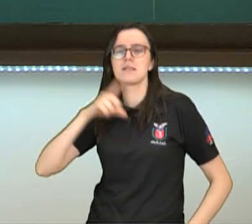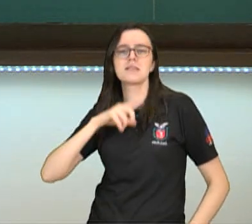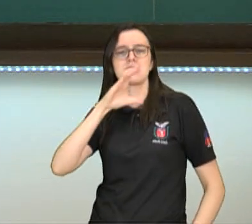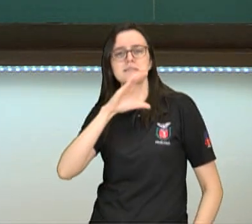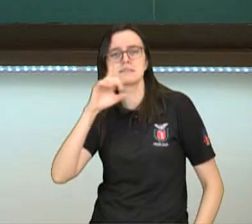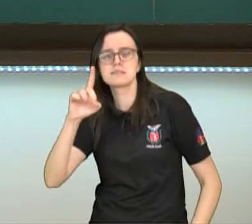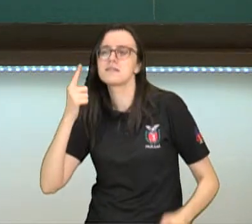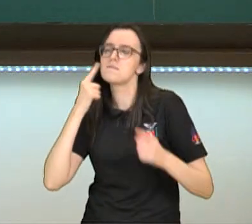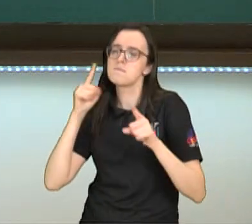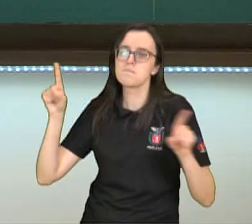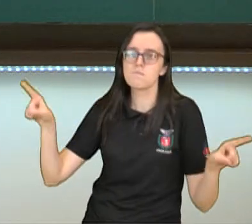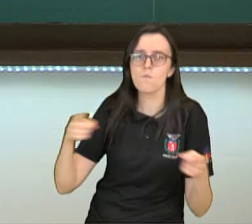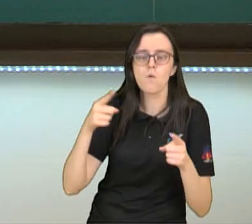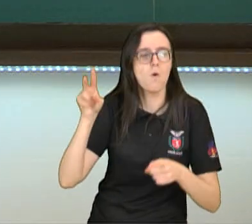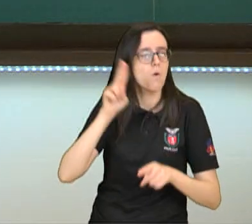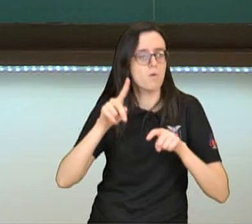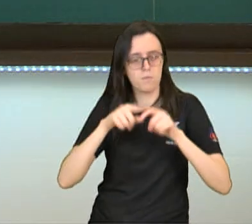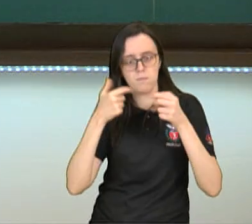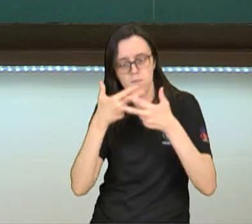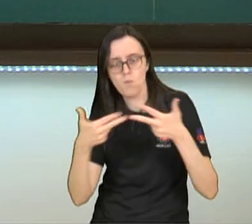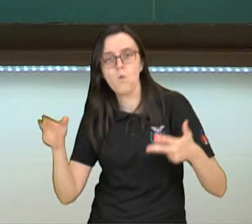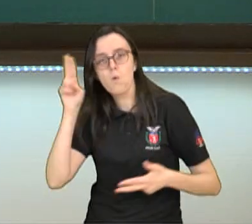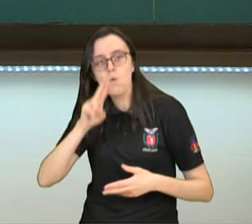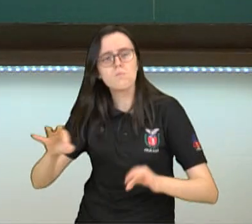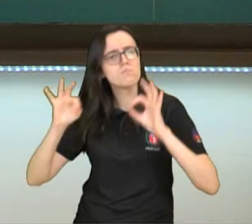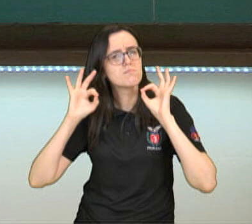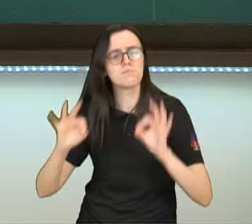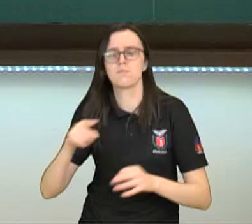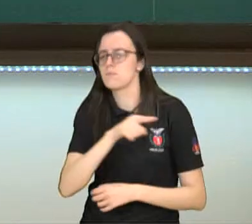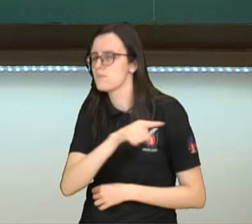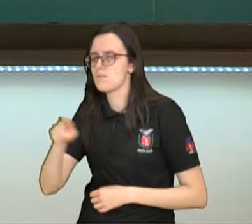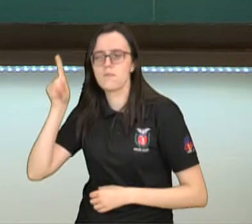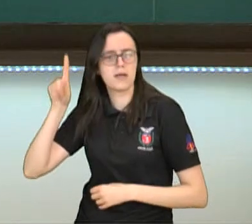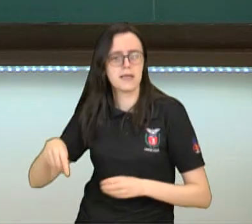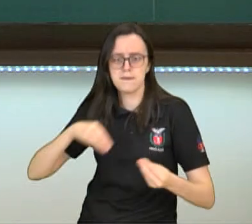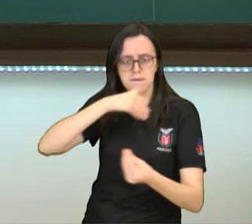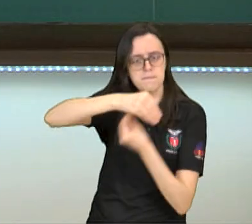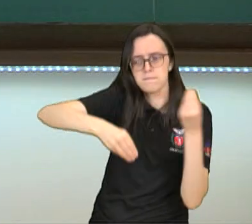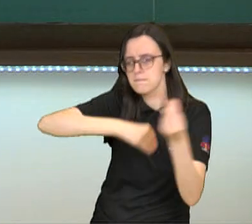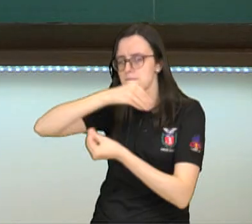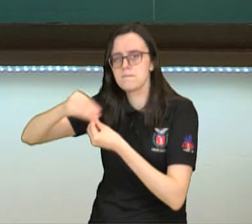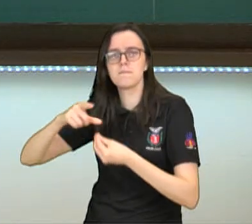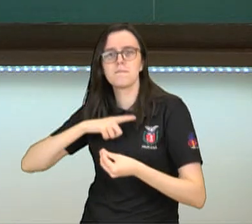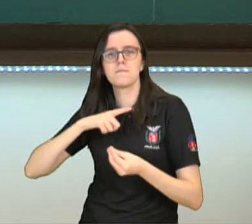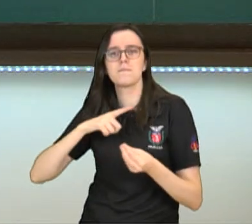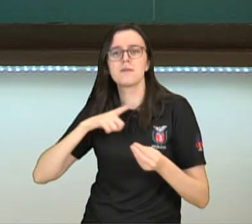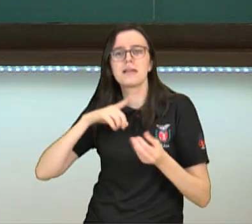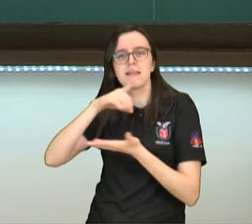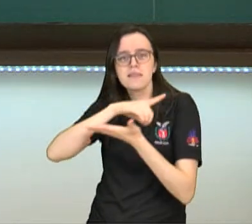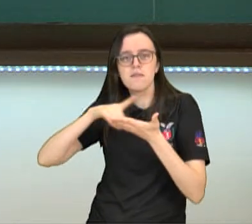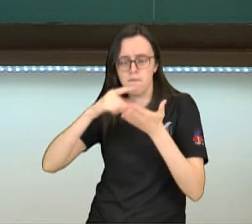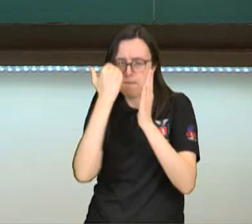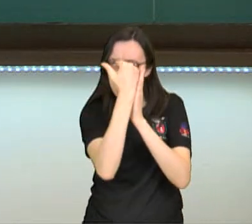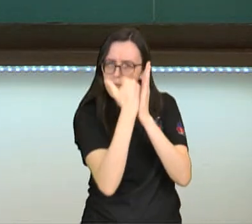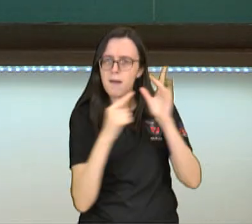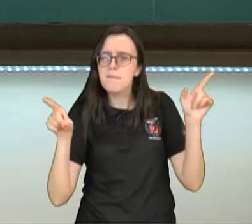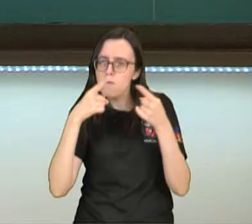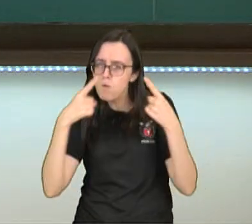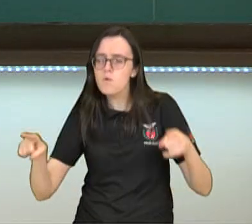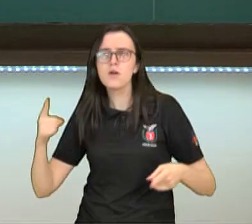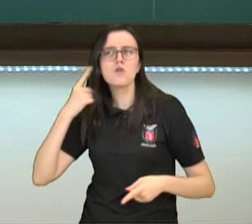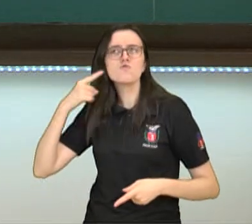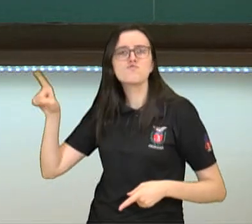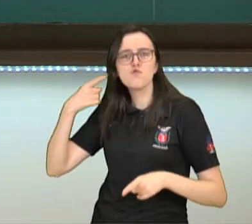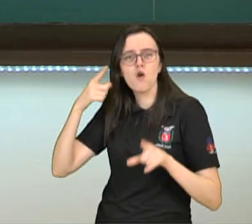a música, os instrumentos musicais, eles fazem toda aquela questão do álbum deles, né, inspirado nesse